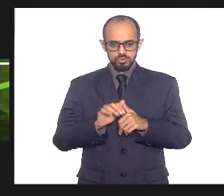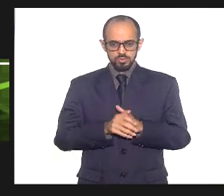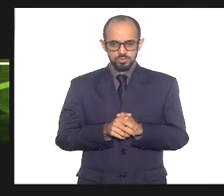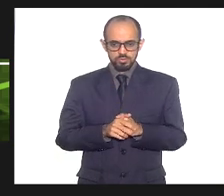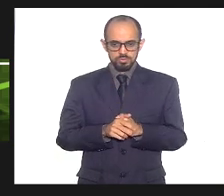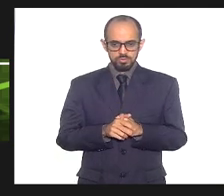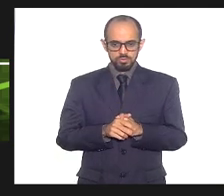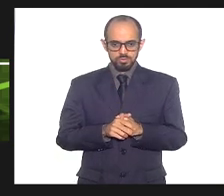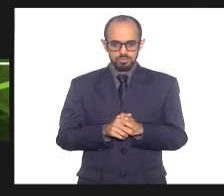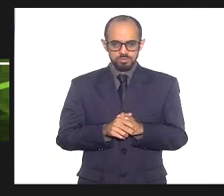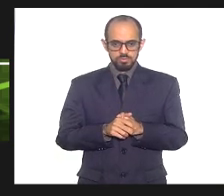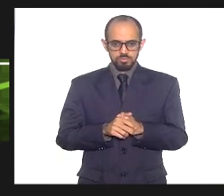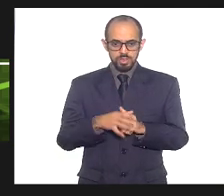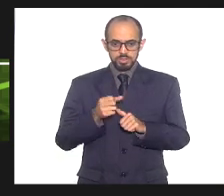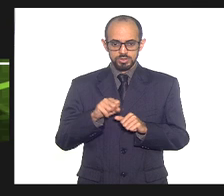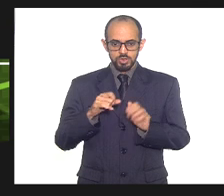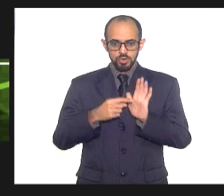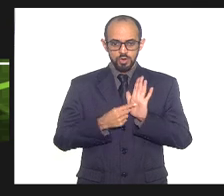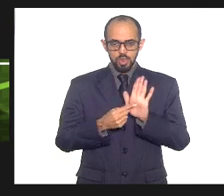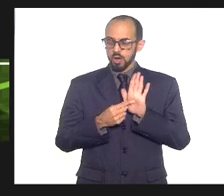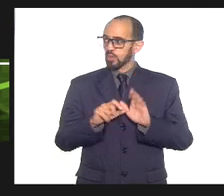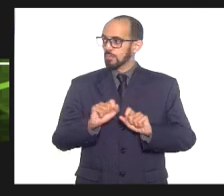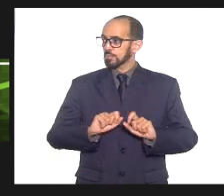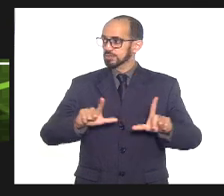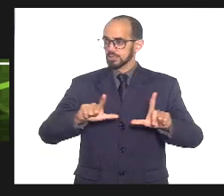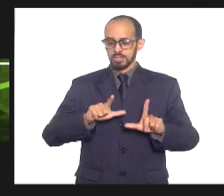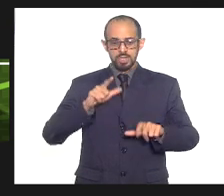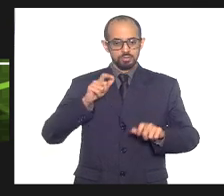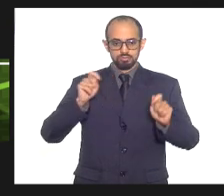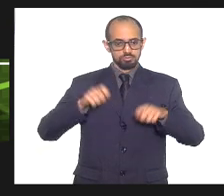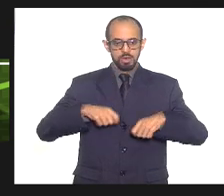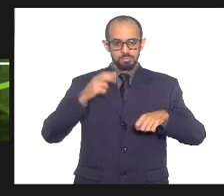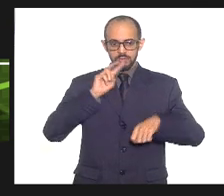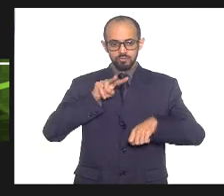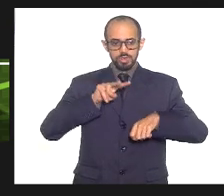Quando eu coloco para apresentar, vocês não conseguem ver, né?